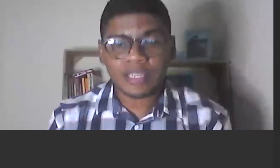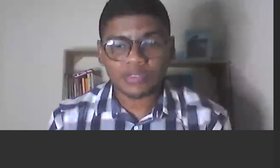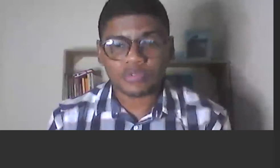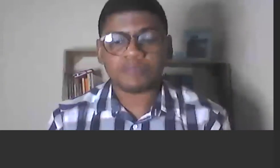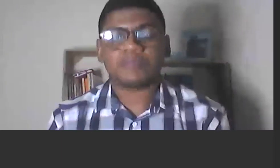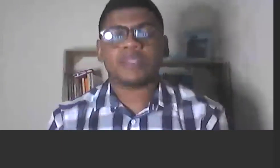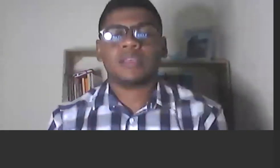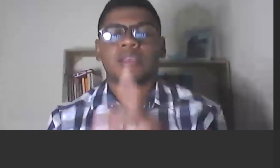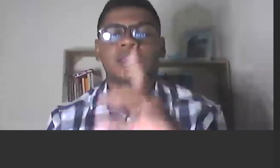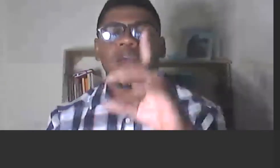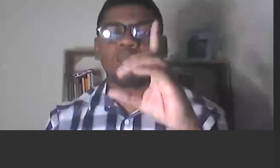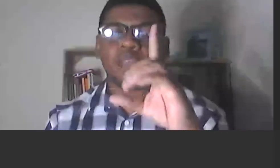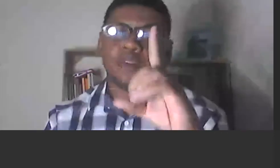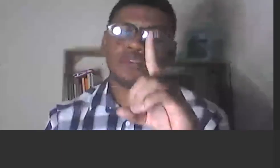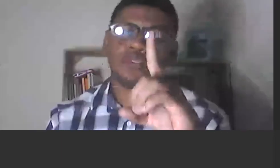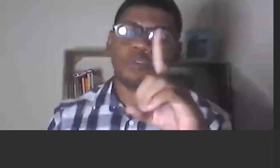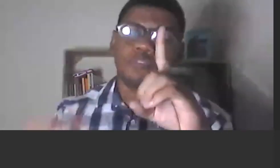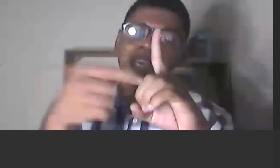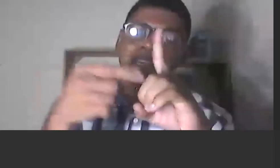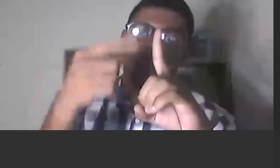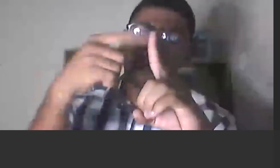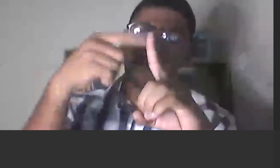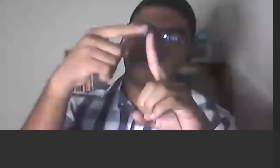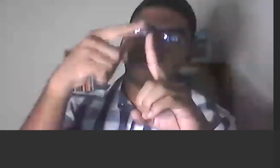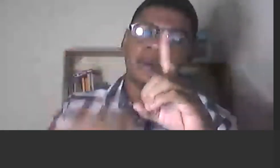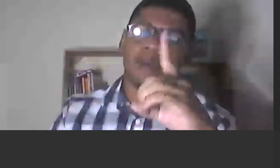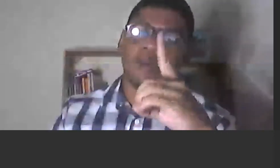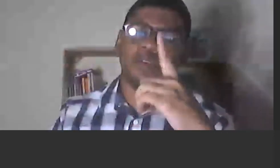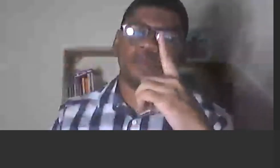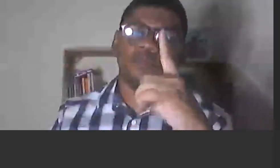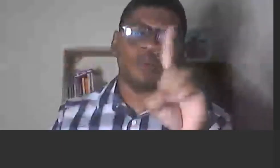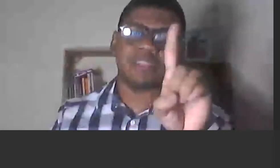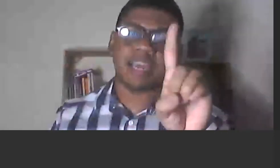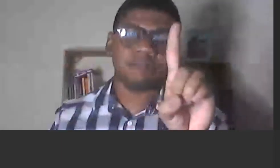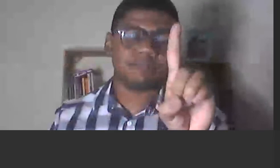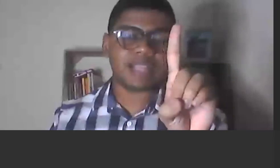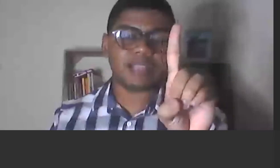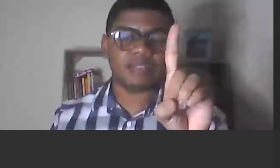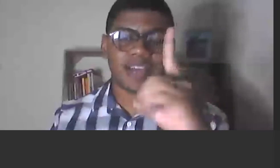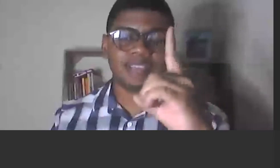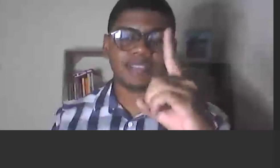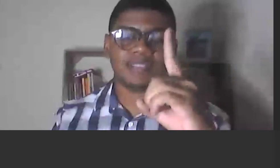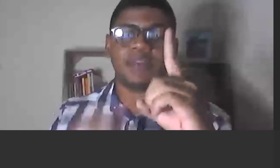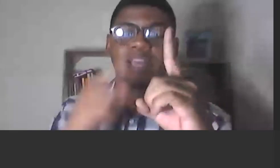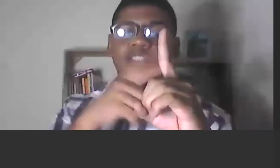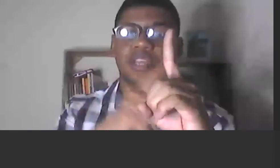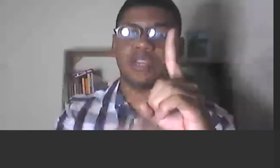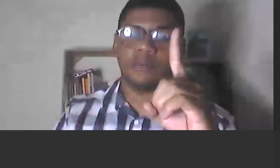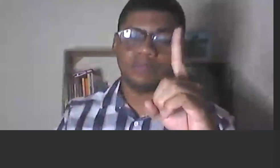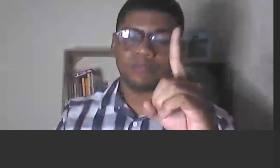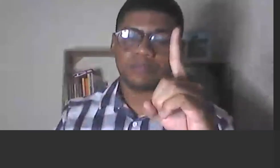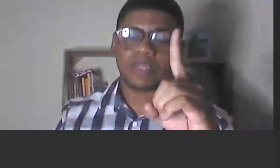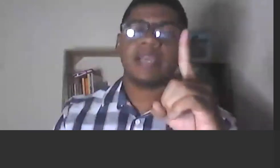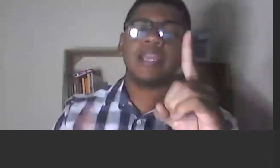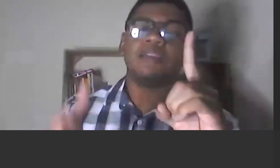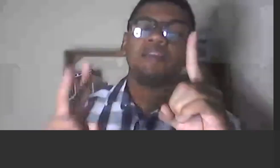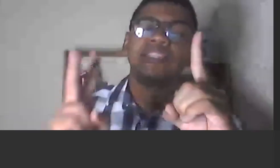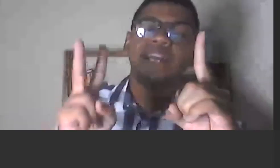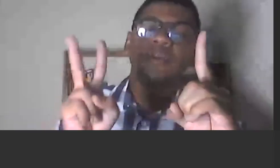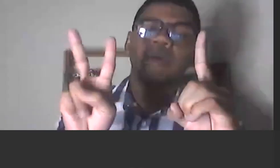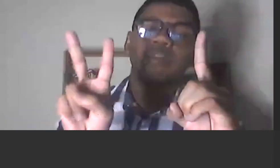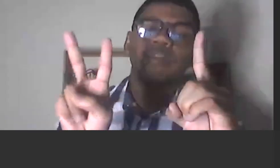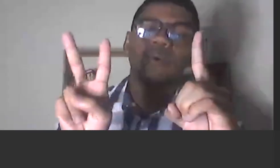poderia fazer isso? Eu sou configurado com uma mão em um ou em D, tá? Tanto faz. Então, esse sou eu.